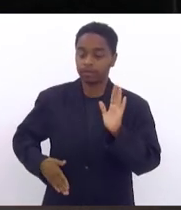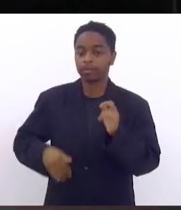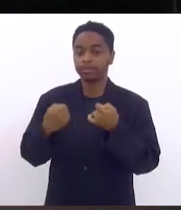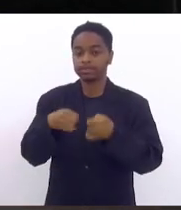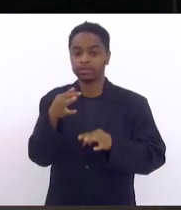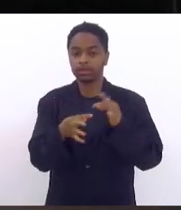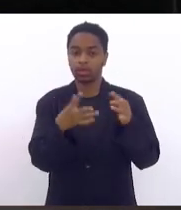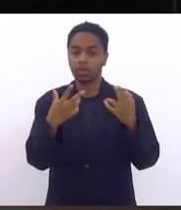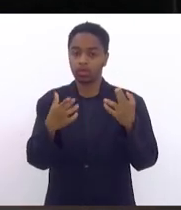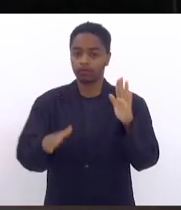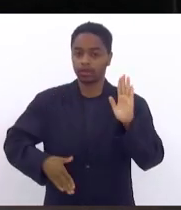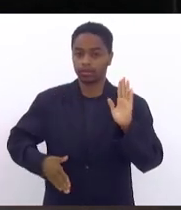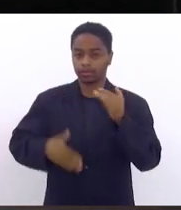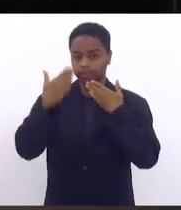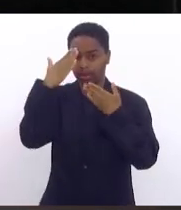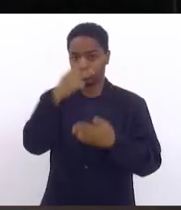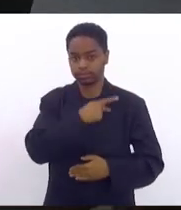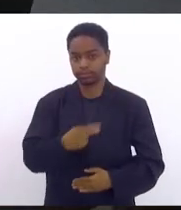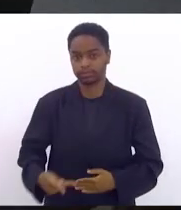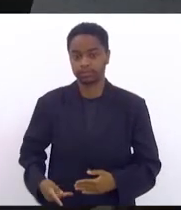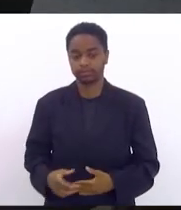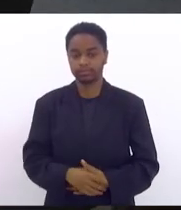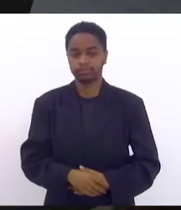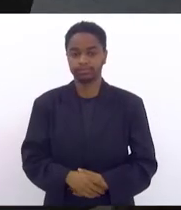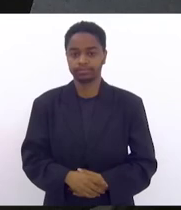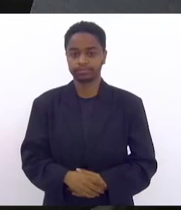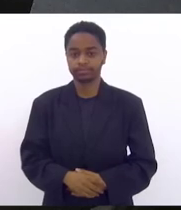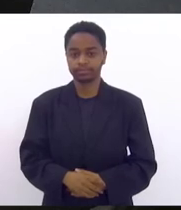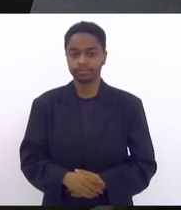como vagabundo. Obrigada, presidente.